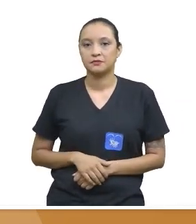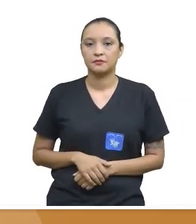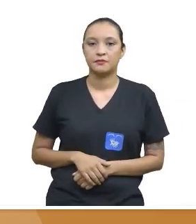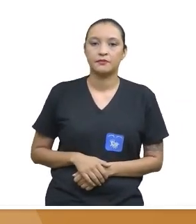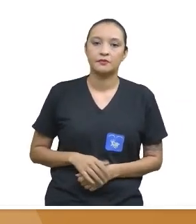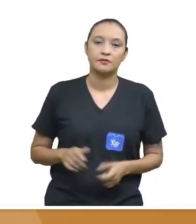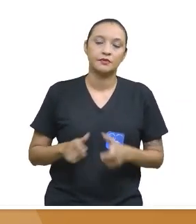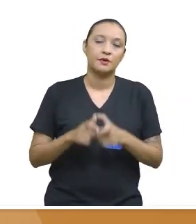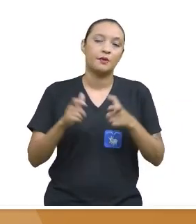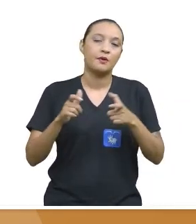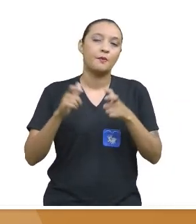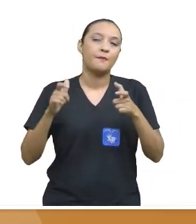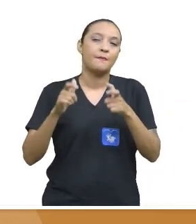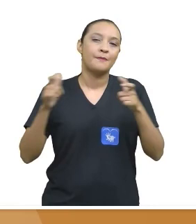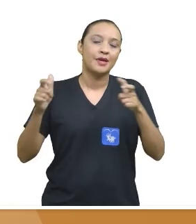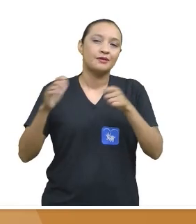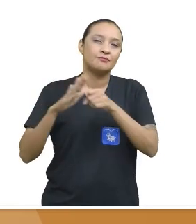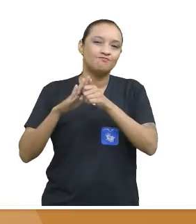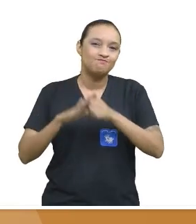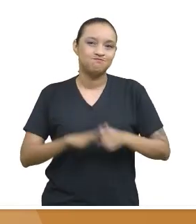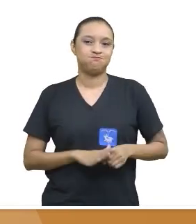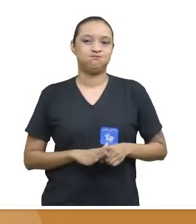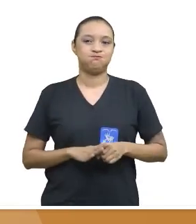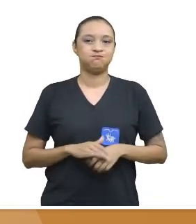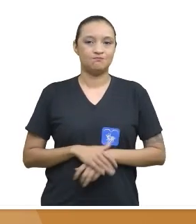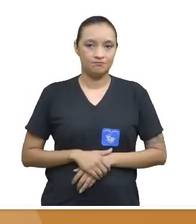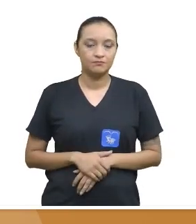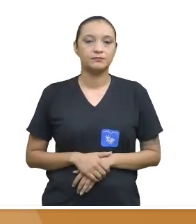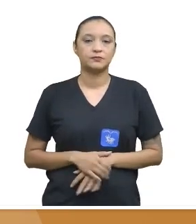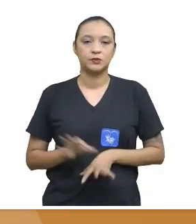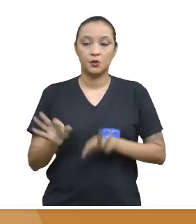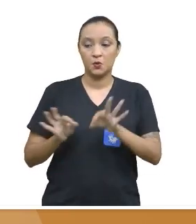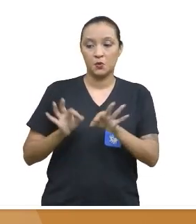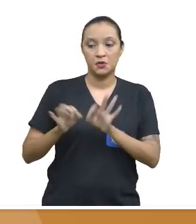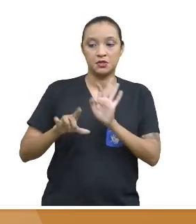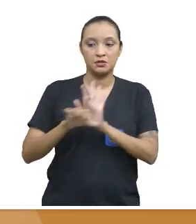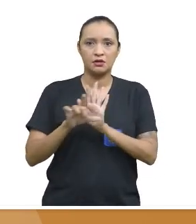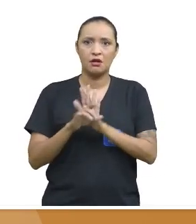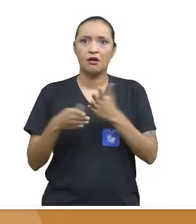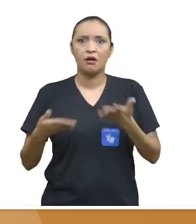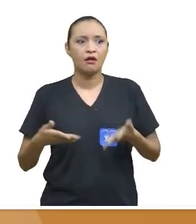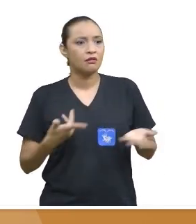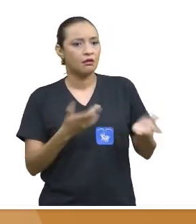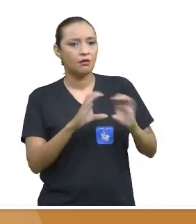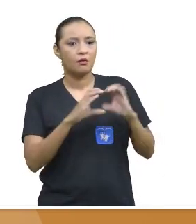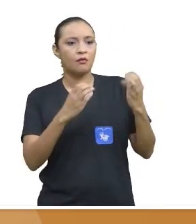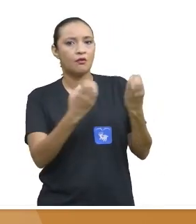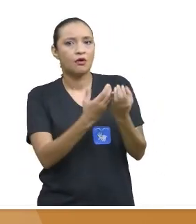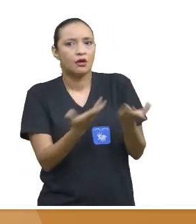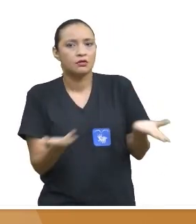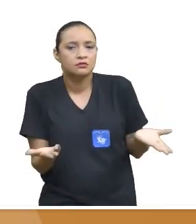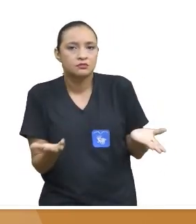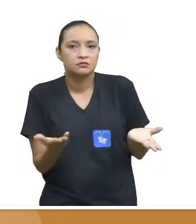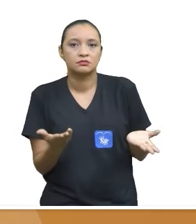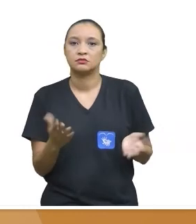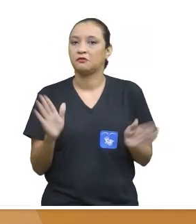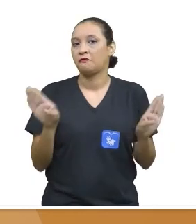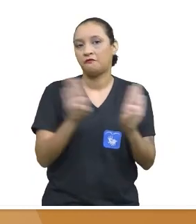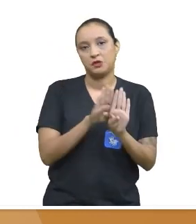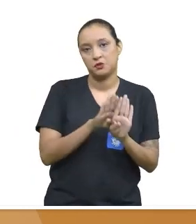esse processo de repressão. Legislar sobre qualquer assunto. Cadê o legislativo? Como é que tem legislativo se o Congresso foi